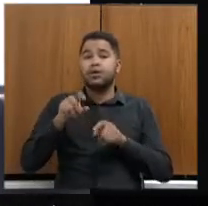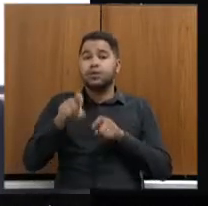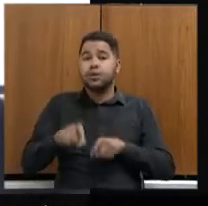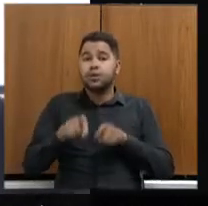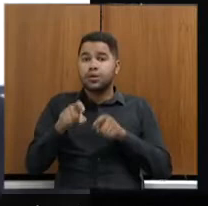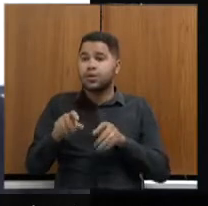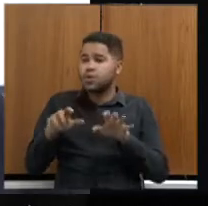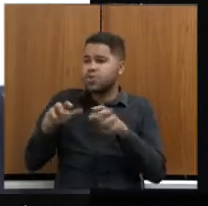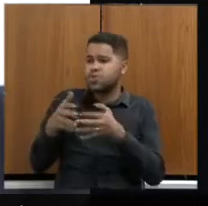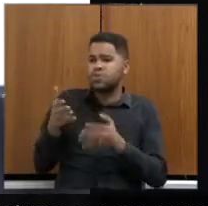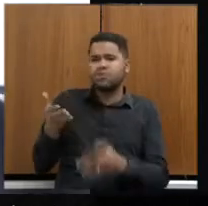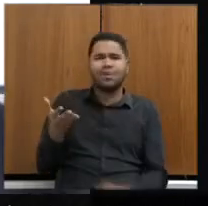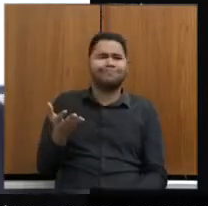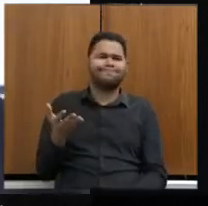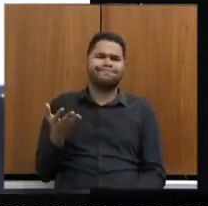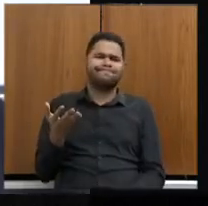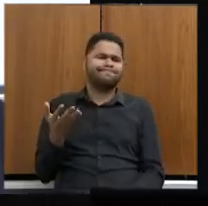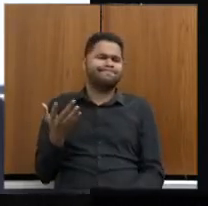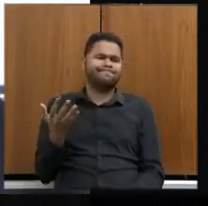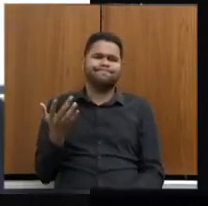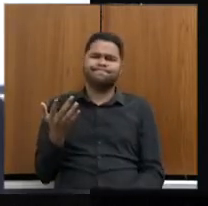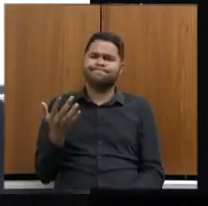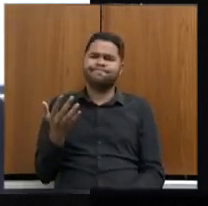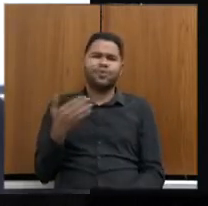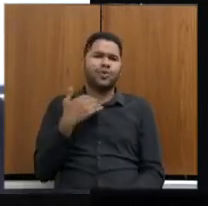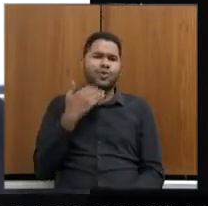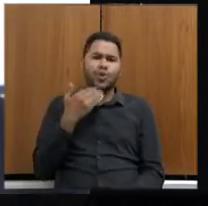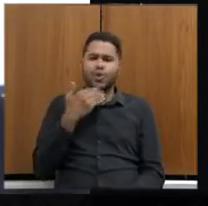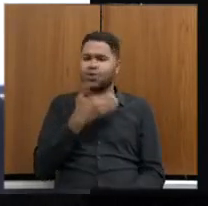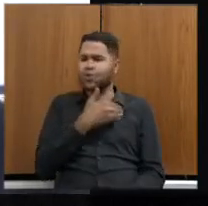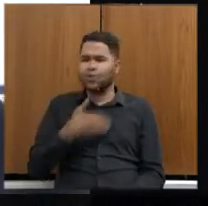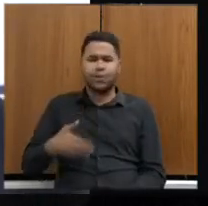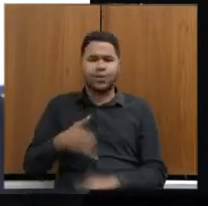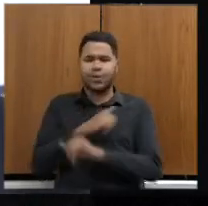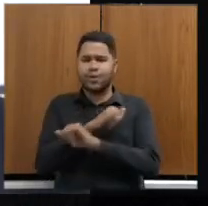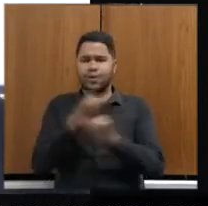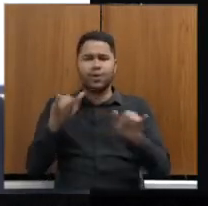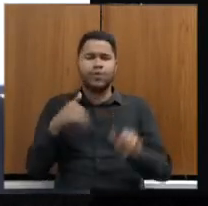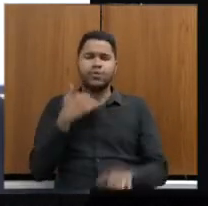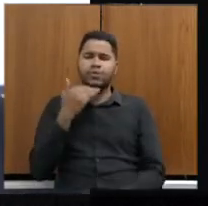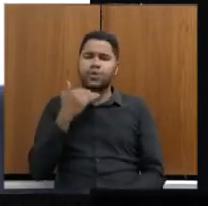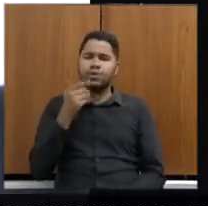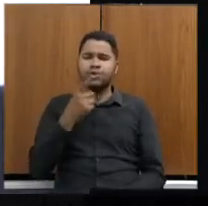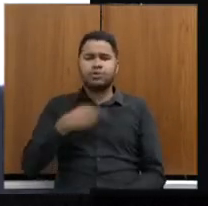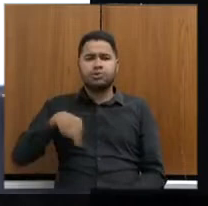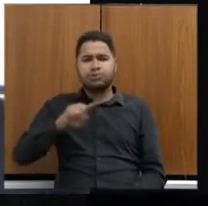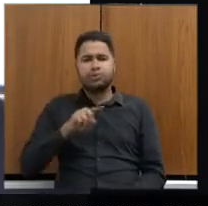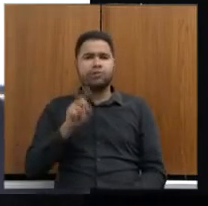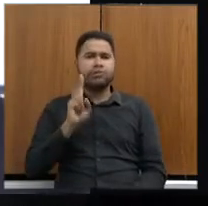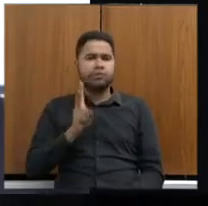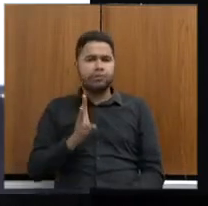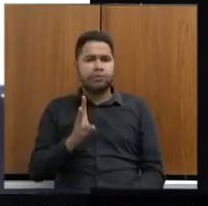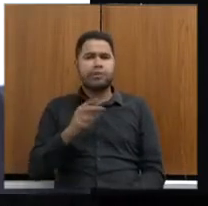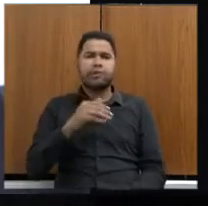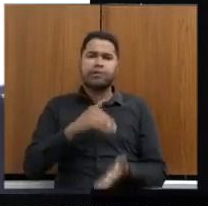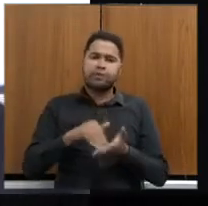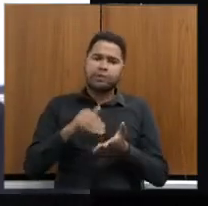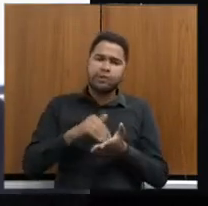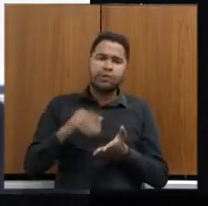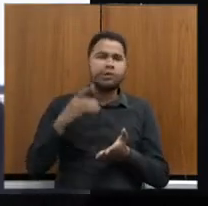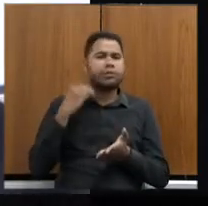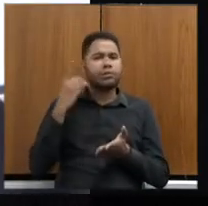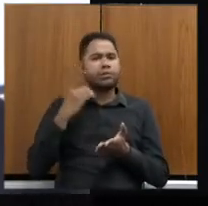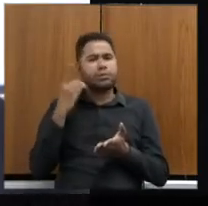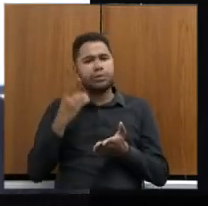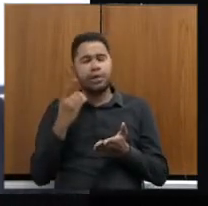aquela turma lá não tem jeito para não não adianta Governador falar não adianta a gente bater que ir secretário falar nada sabe